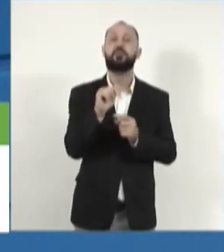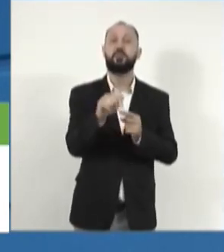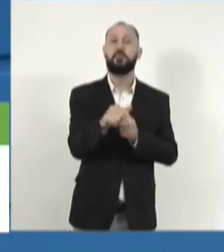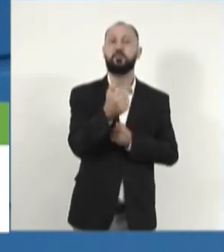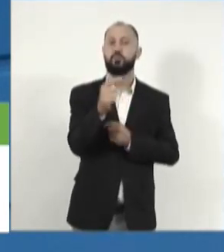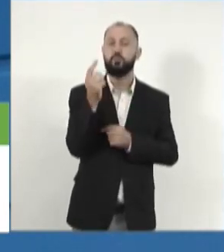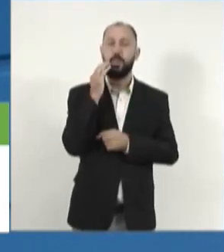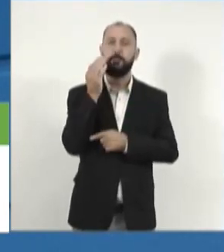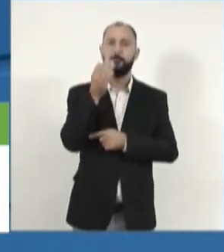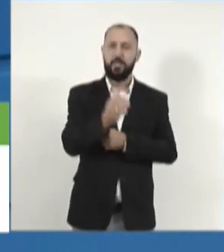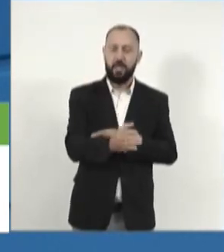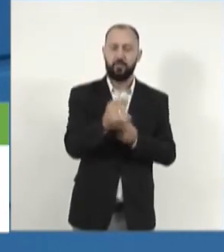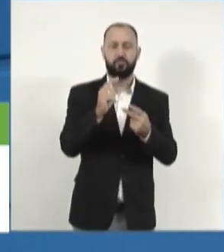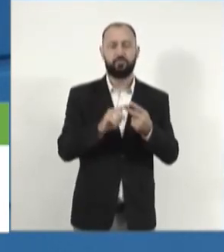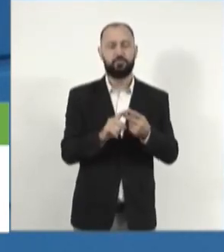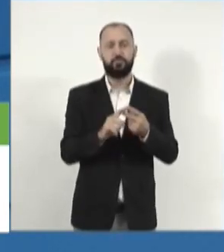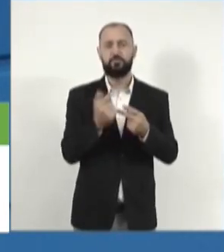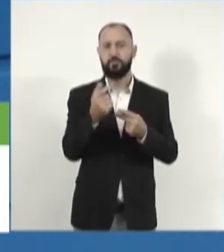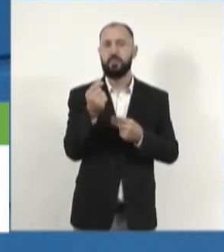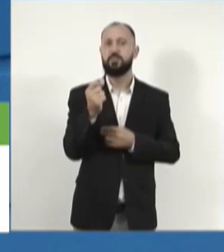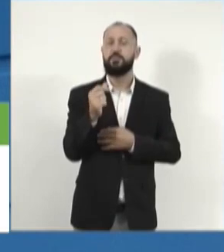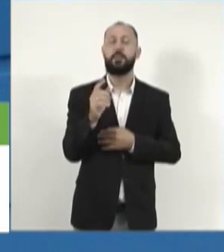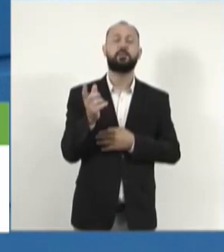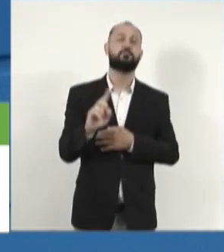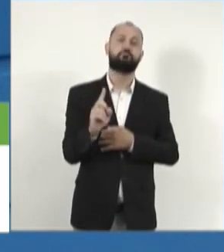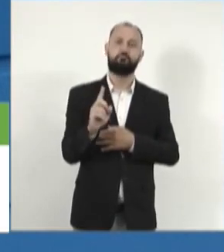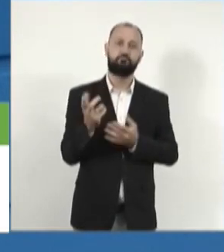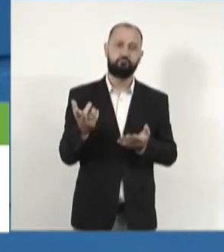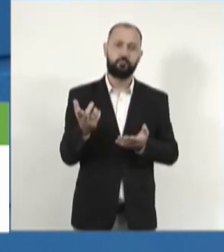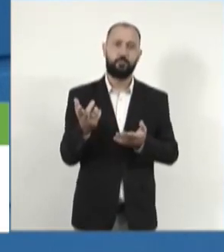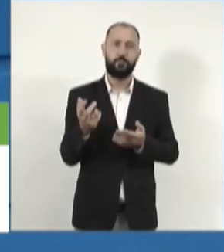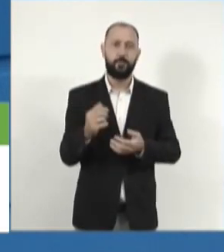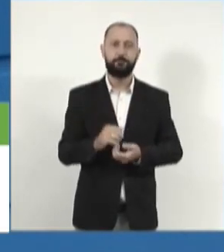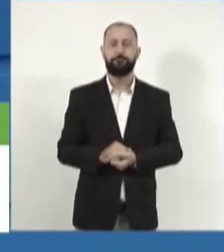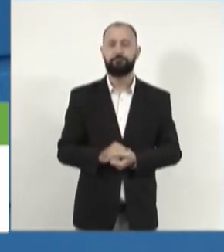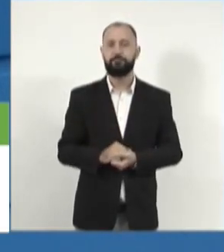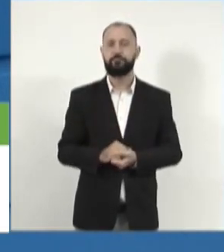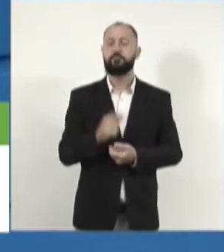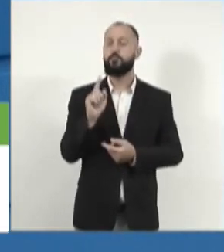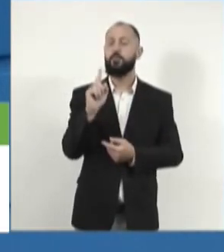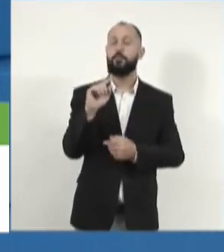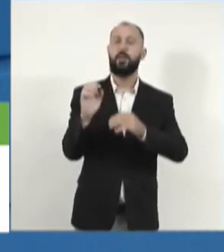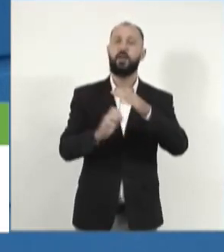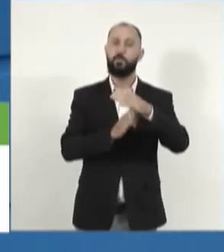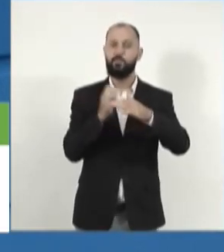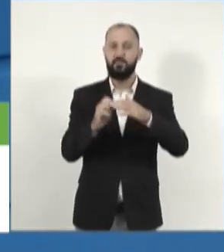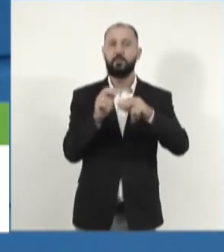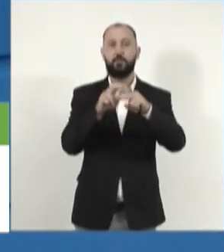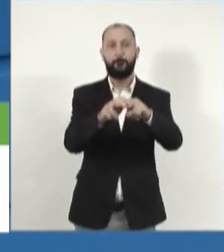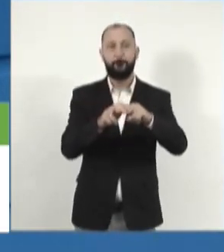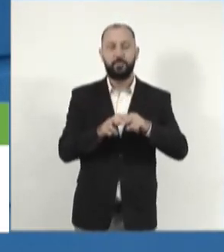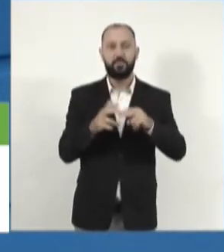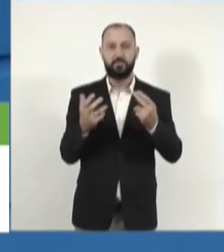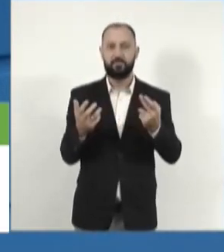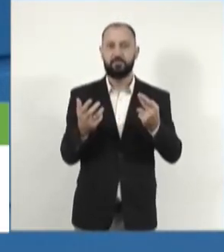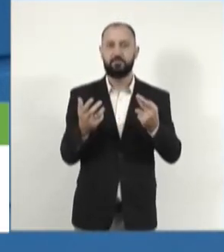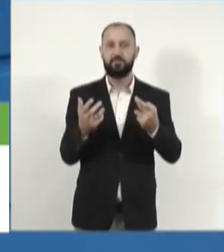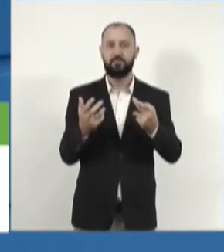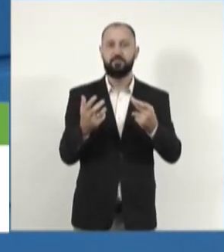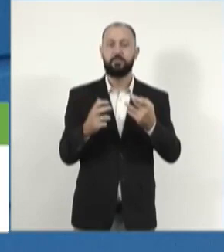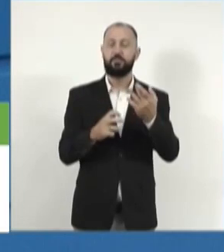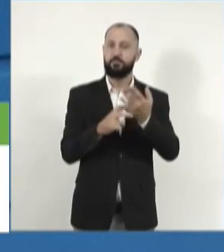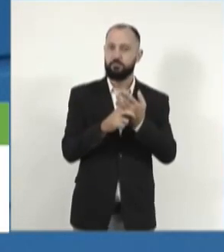quilômetros não tem pedágio, portanto esse custo não vem para a empresa e, por consequência,